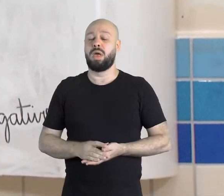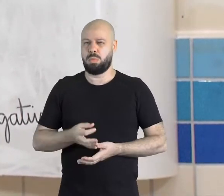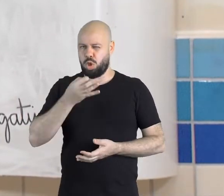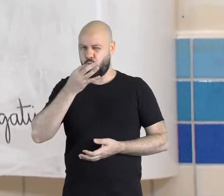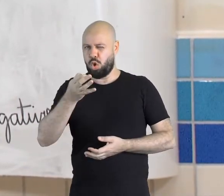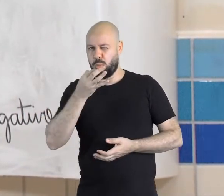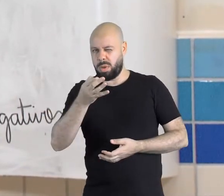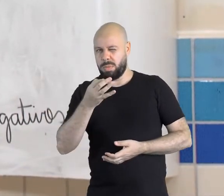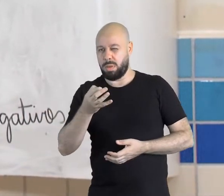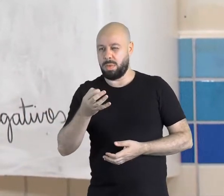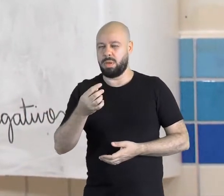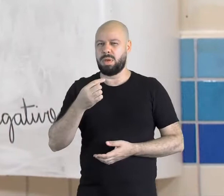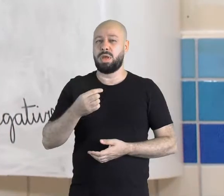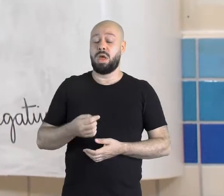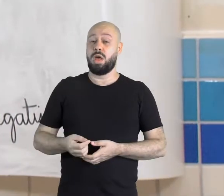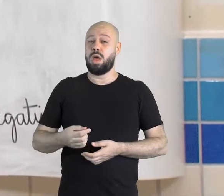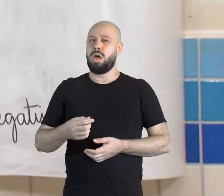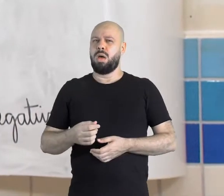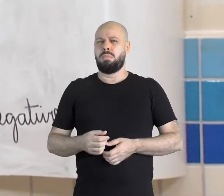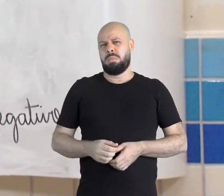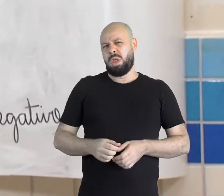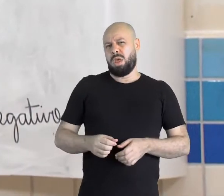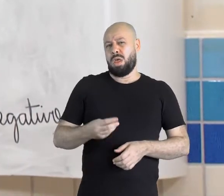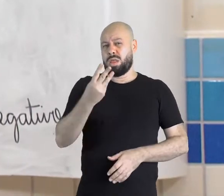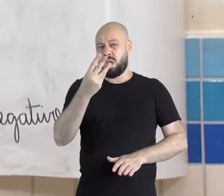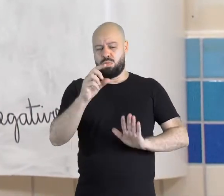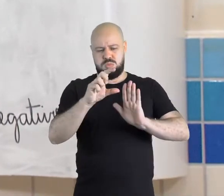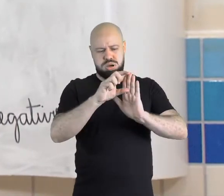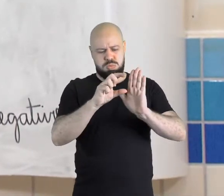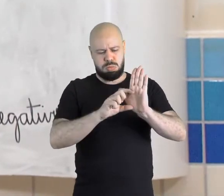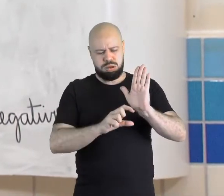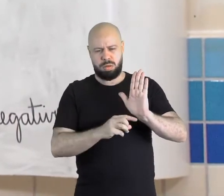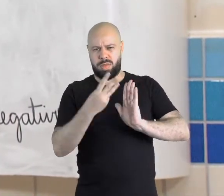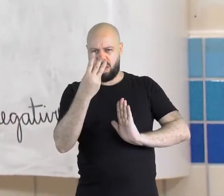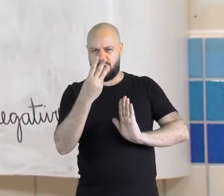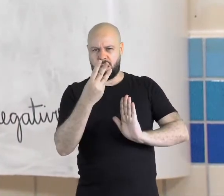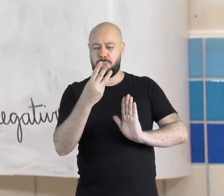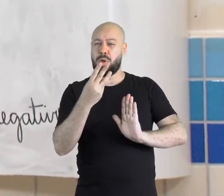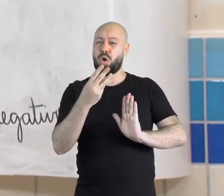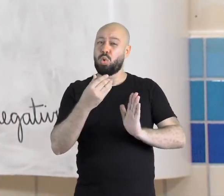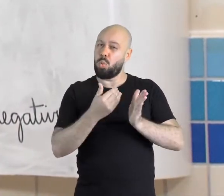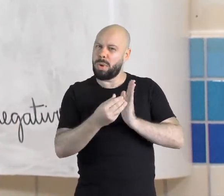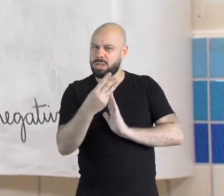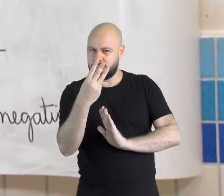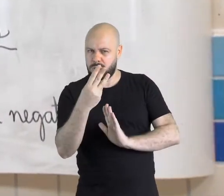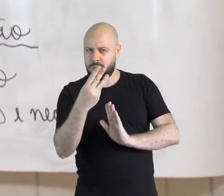utilizem 3 parágrafos. Vocês podem utilizar mais, mas no mínimo 3.